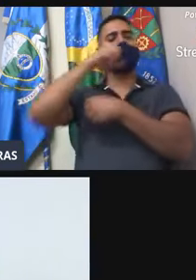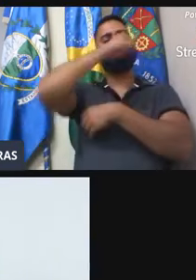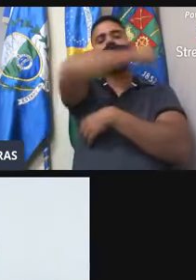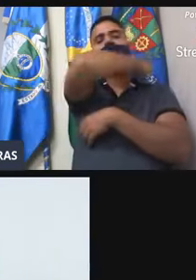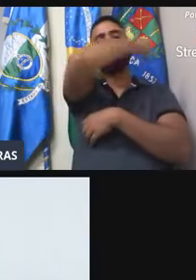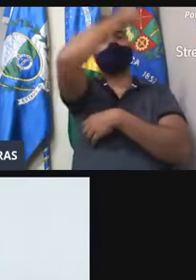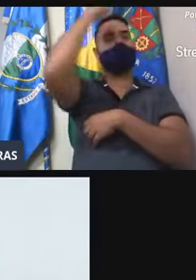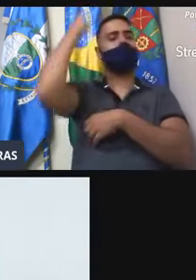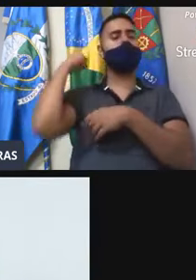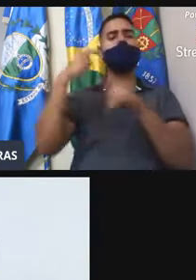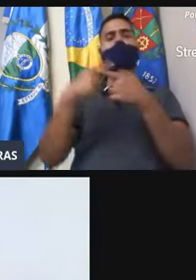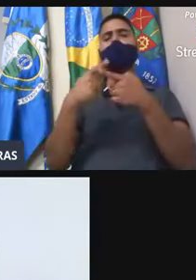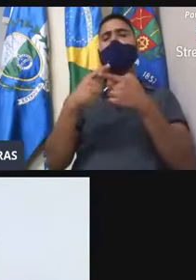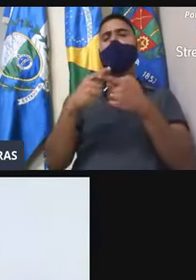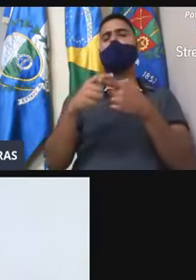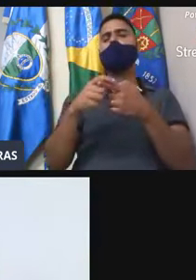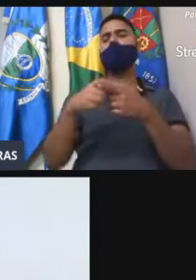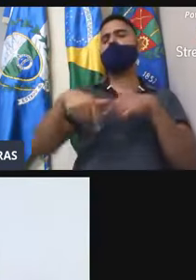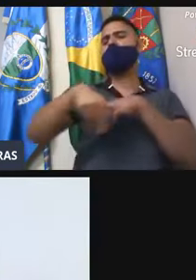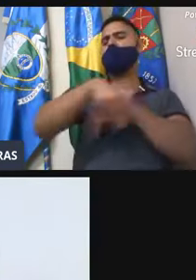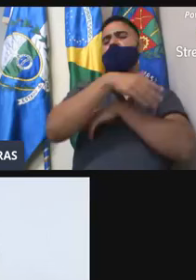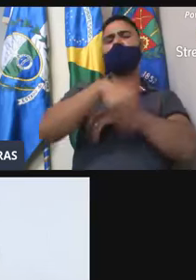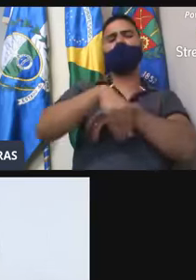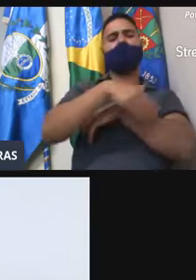as ruas estão assim no estado